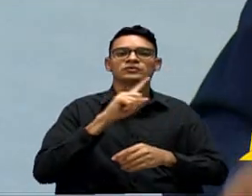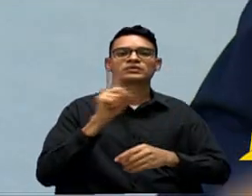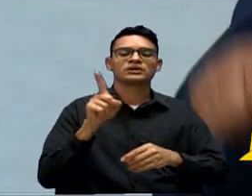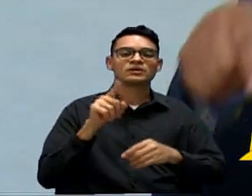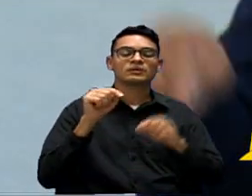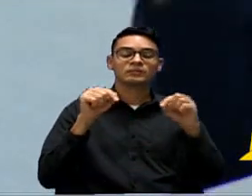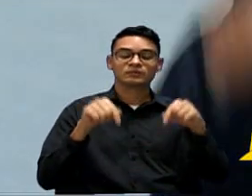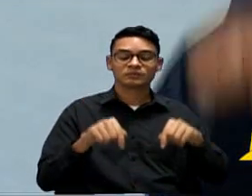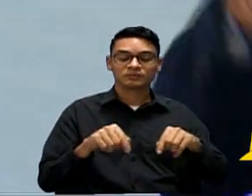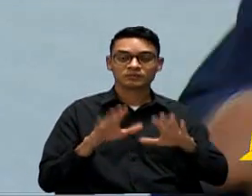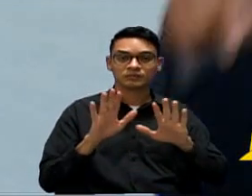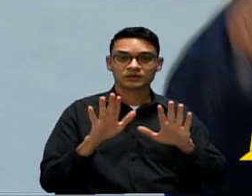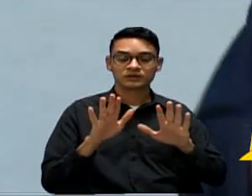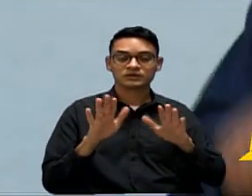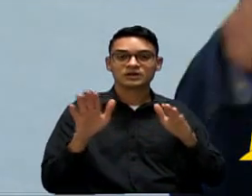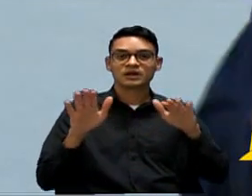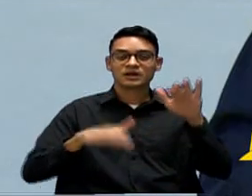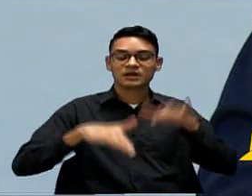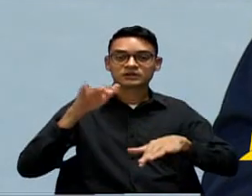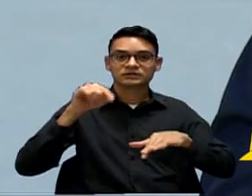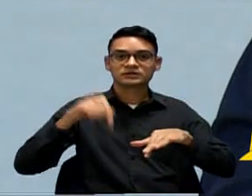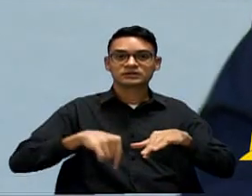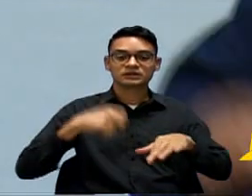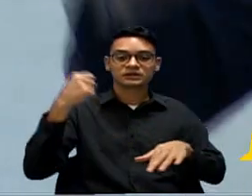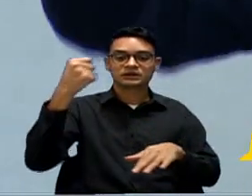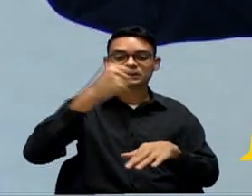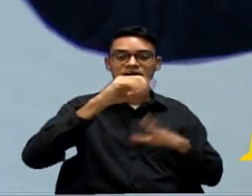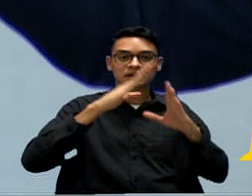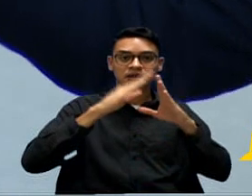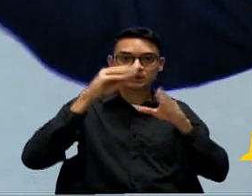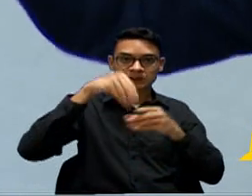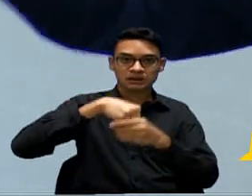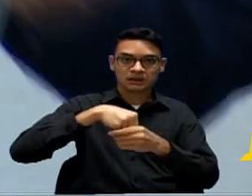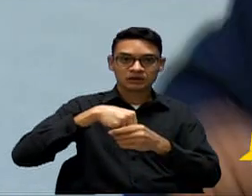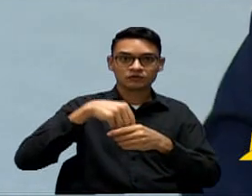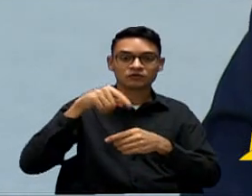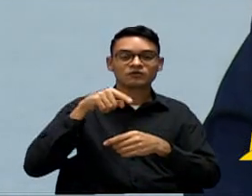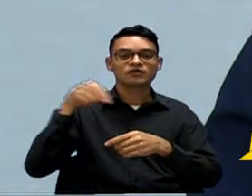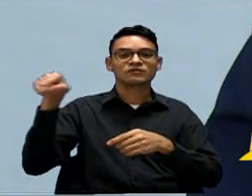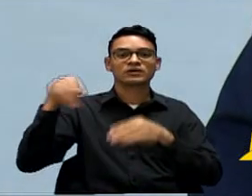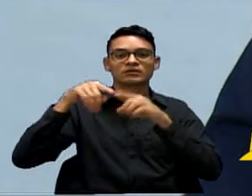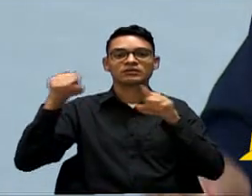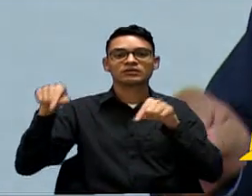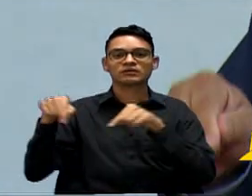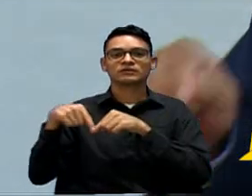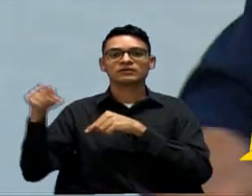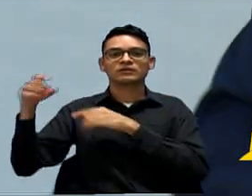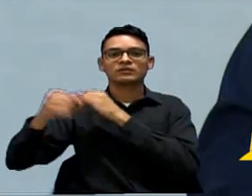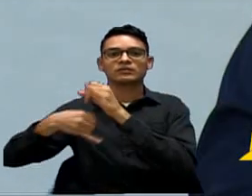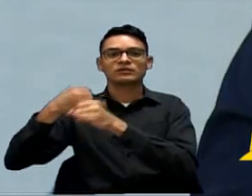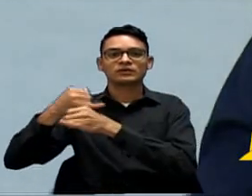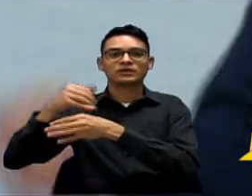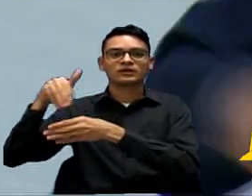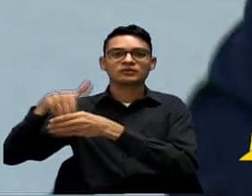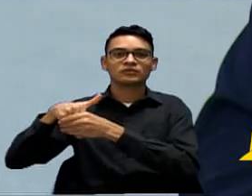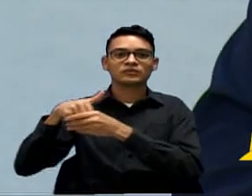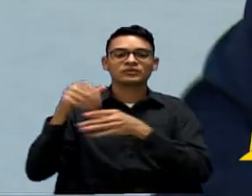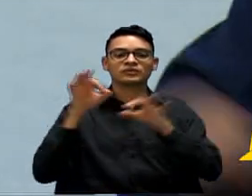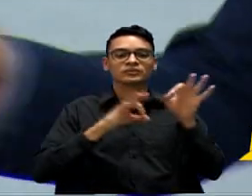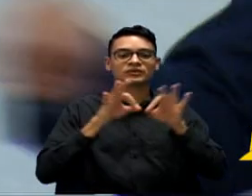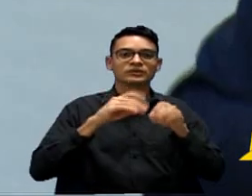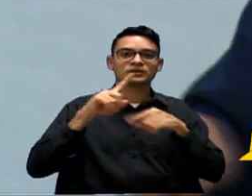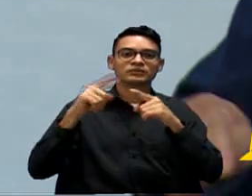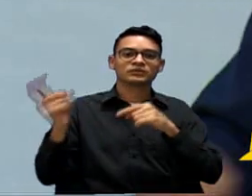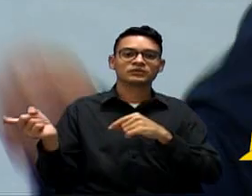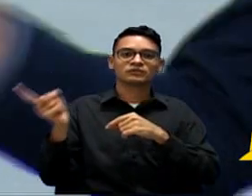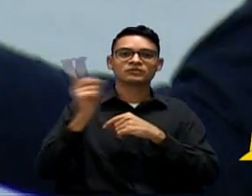aqui na própria, estando aqui na própria Câmara Municipal, ele vai lá no gabinete dele para votar online. Discute o projeto lá e depois vem para o plenário,